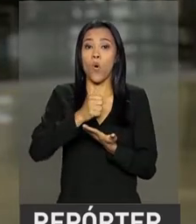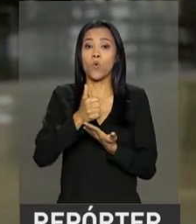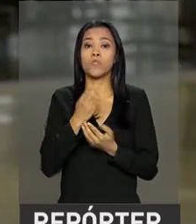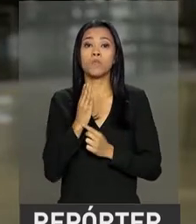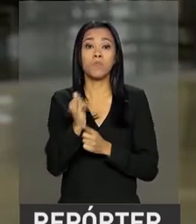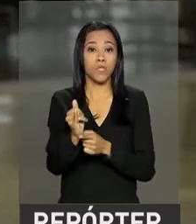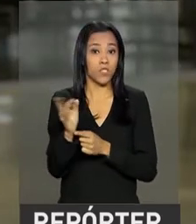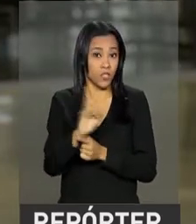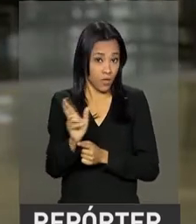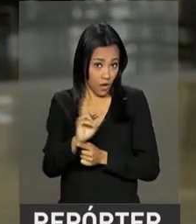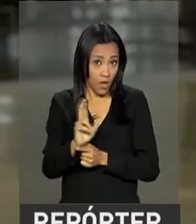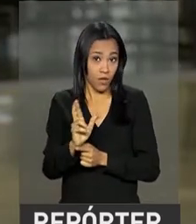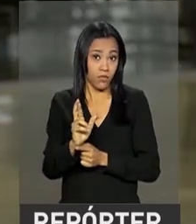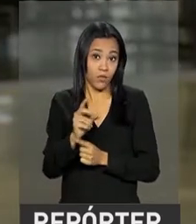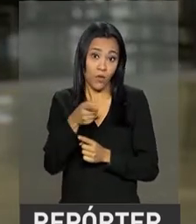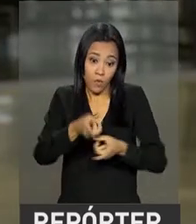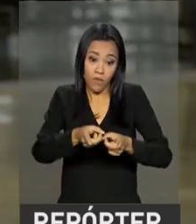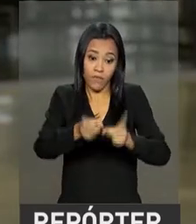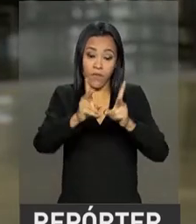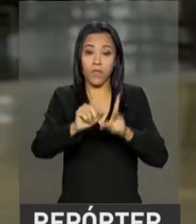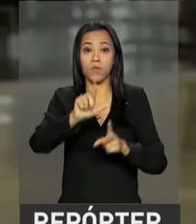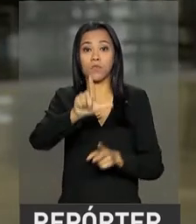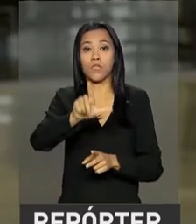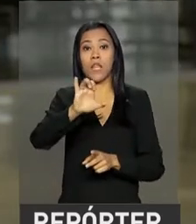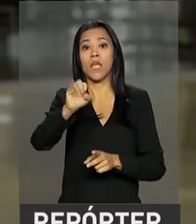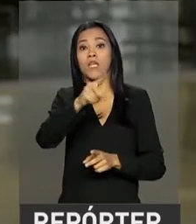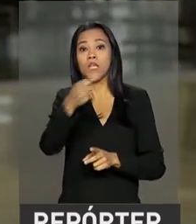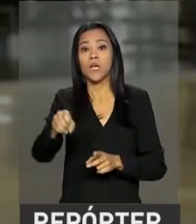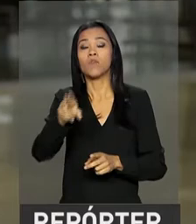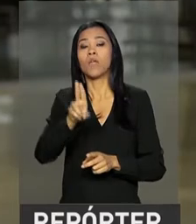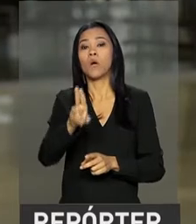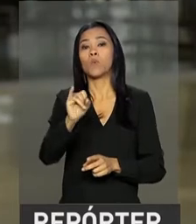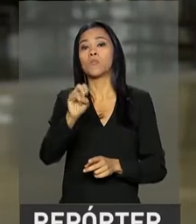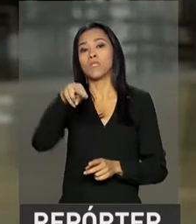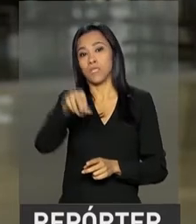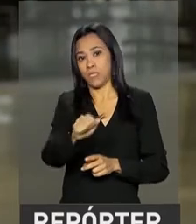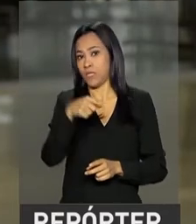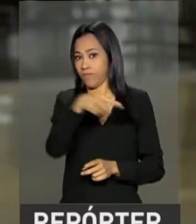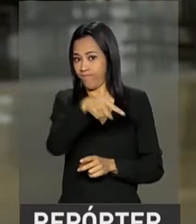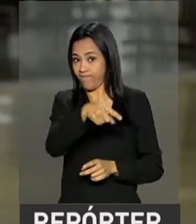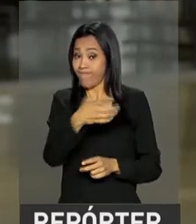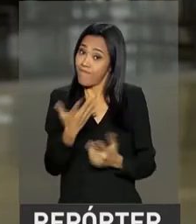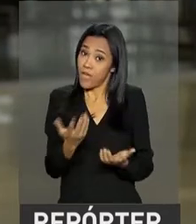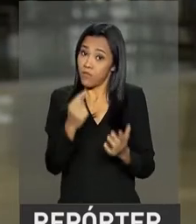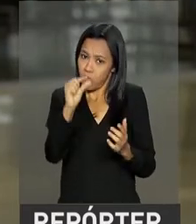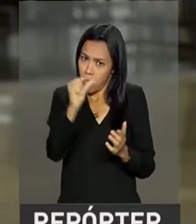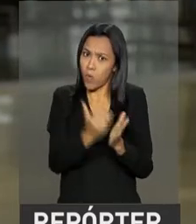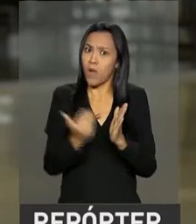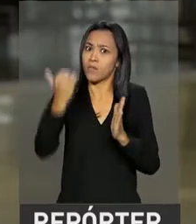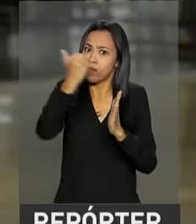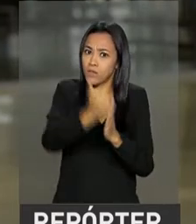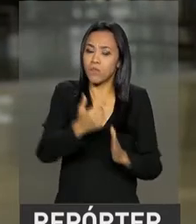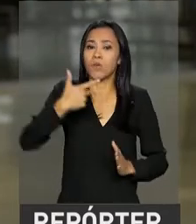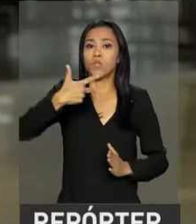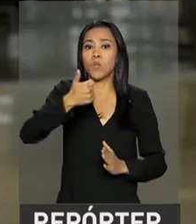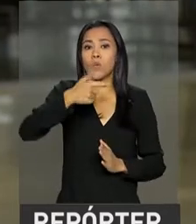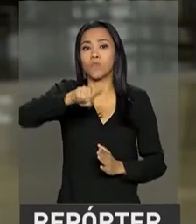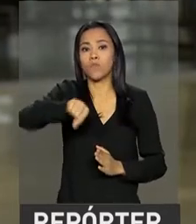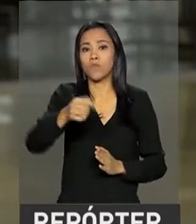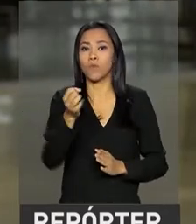de reais com os leilões das usinas da CEMIG. Mas esse valor ficou um pouco acima, em